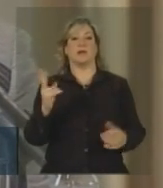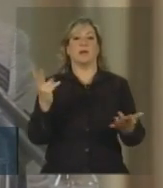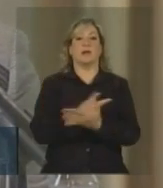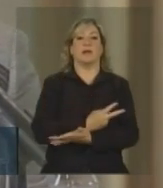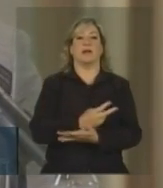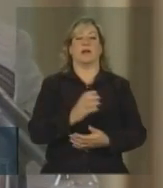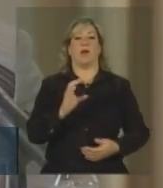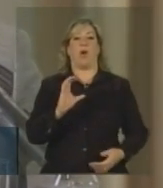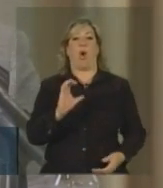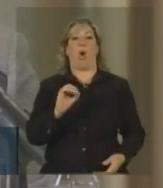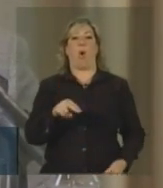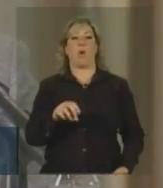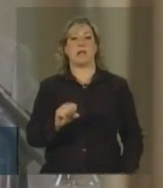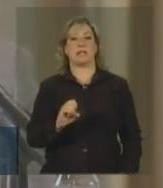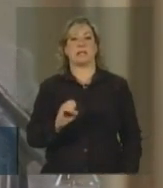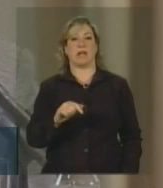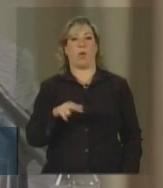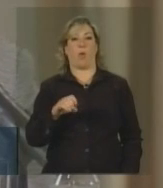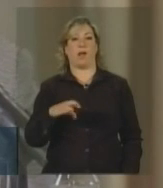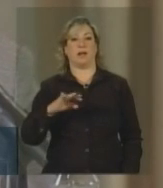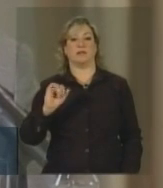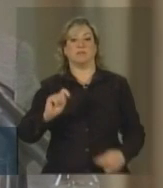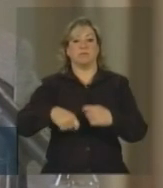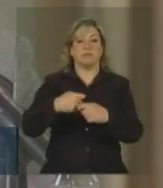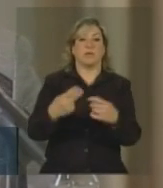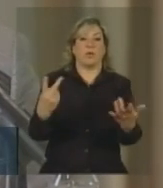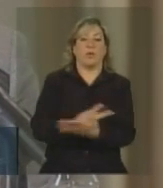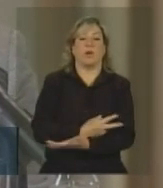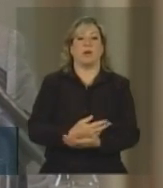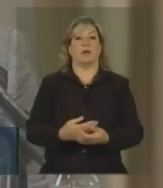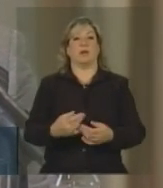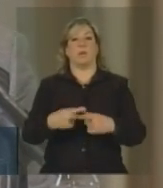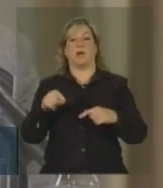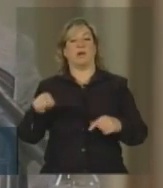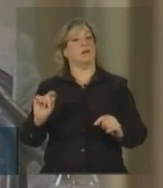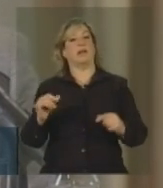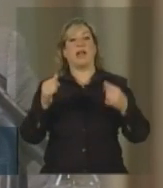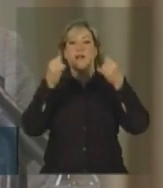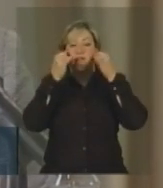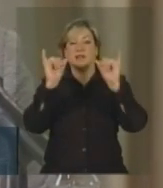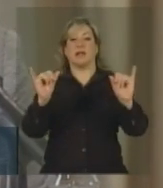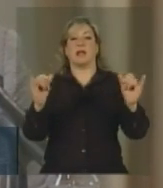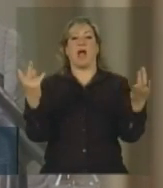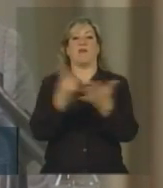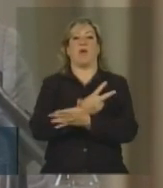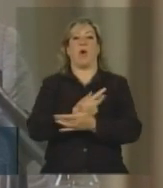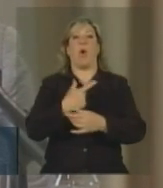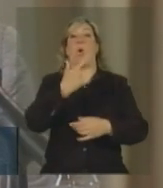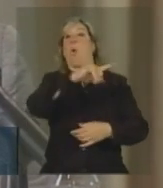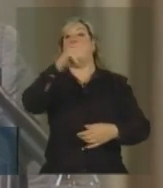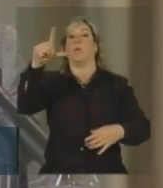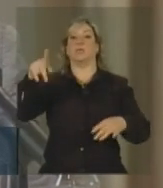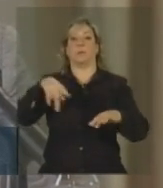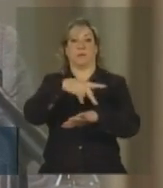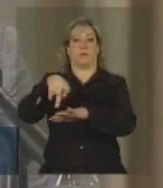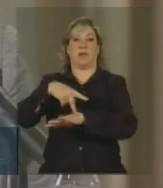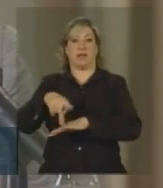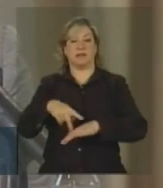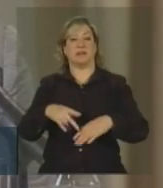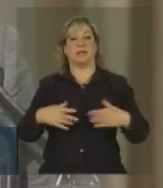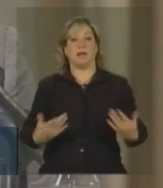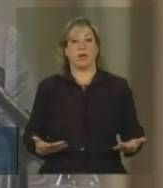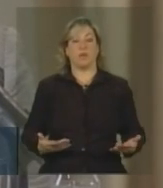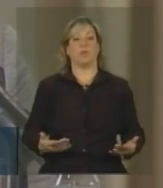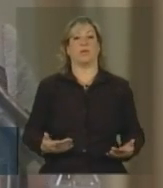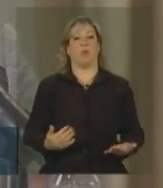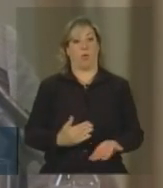consequências da situação grega, impedindo que ela afete outras economias. E, portanto, a